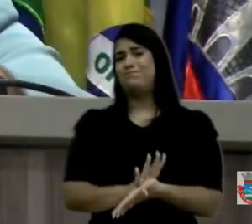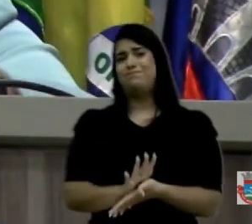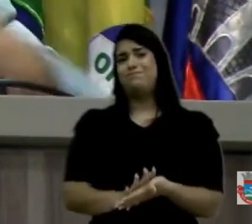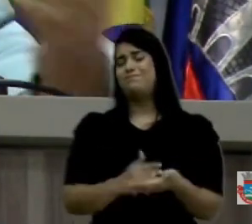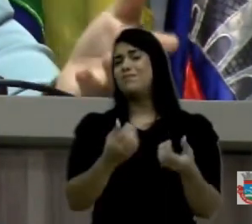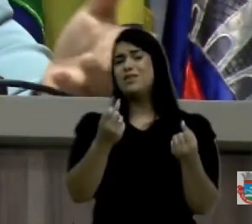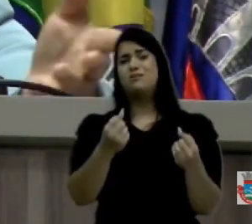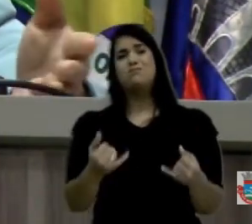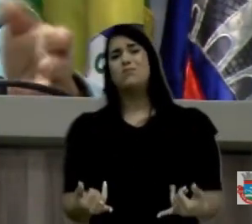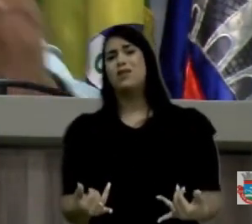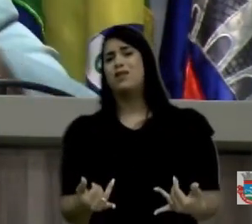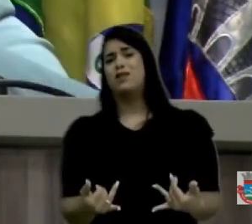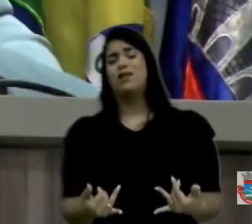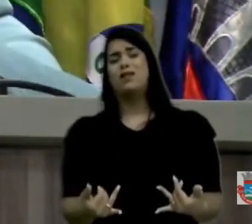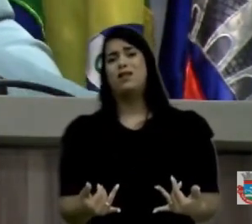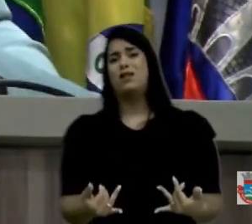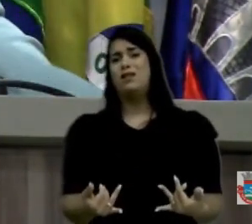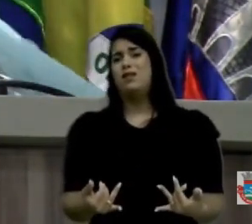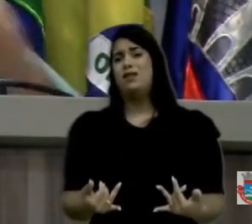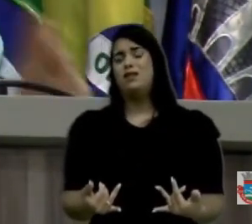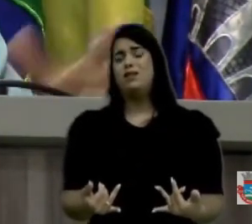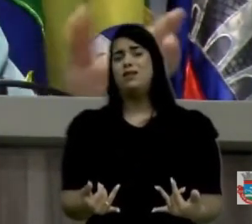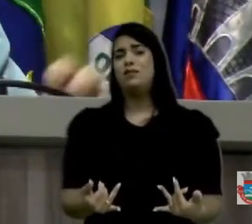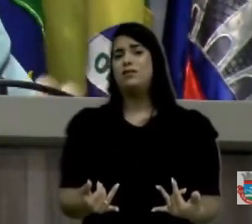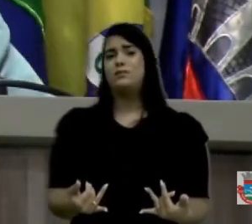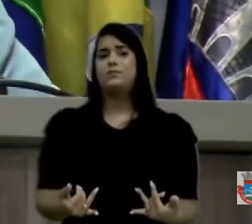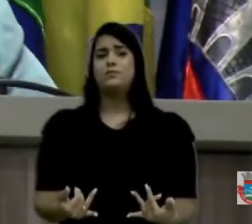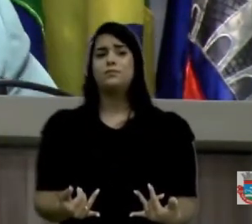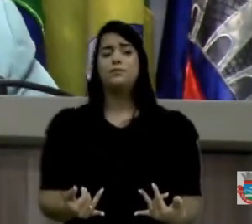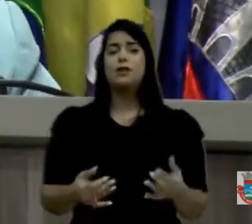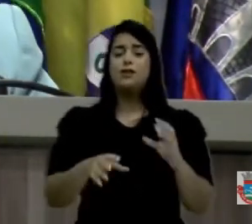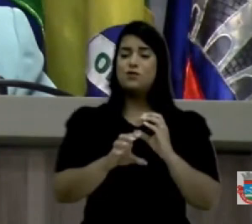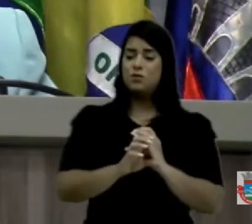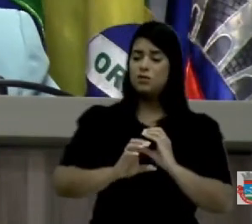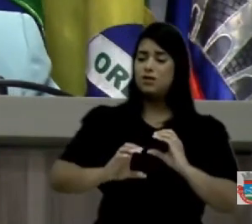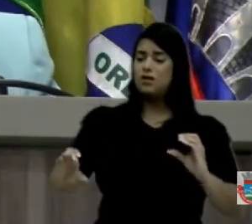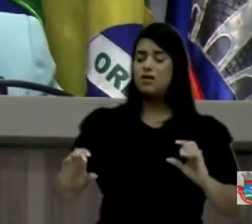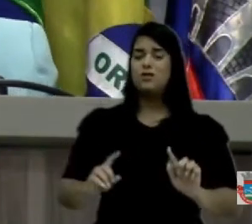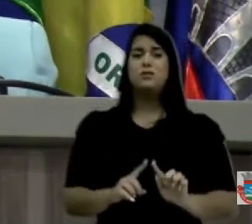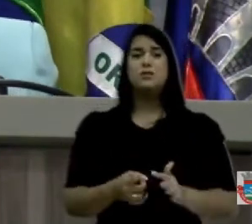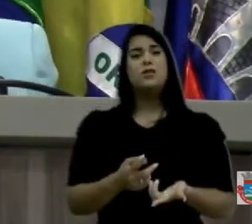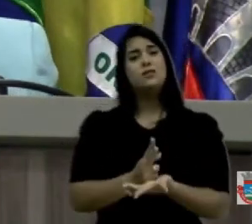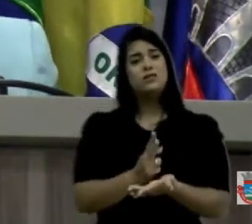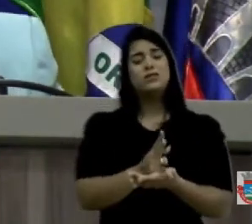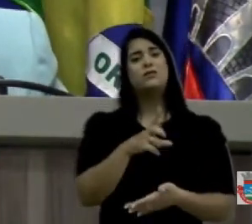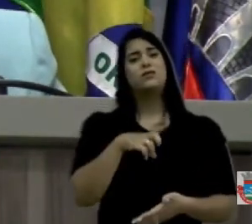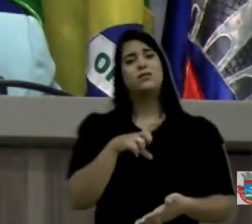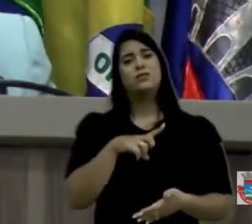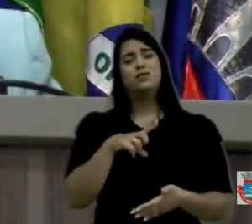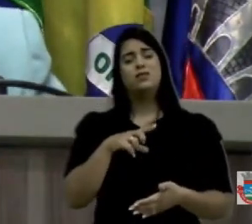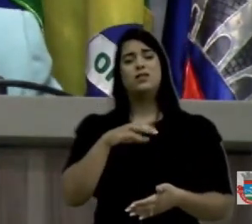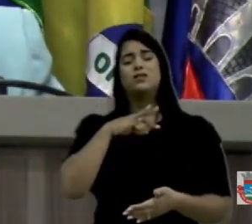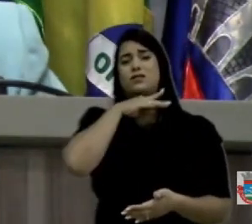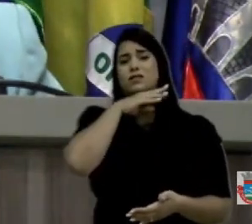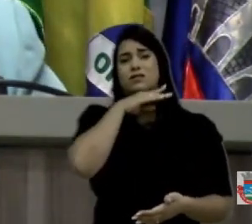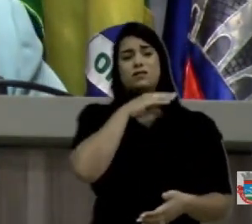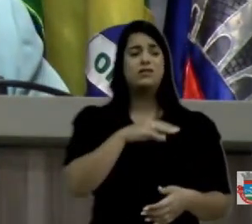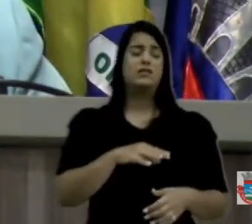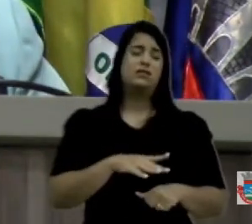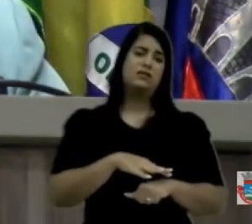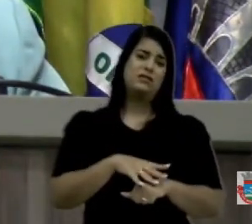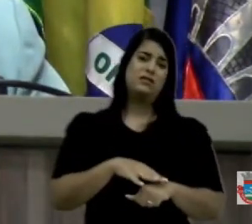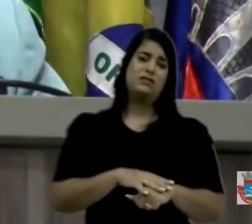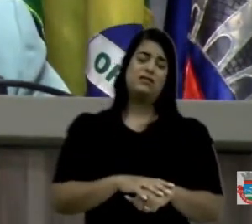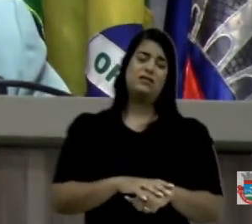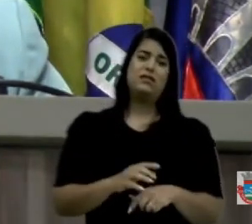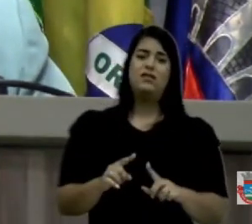justifica nenhuma desculpa porque agora de não é encanação mas essa encanação sempre teve ruim mas nunca ficou tanto tempo